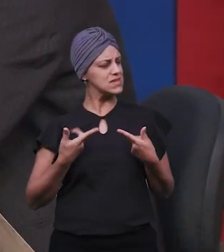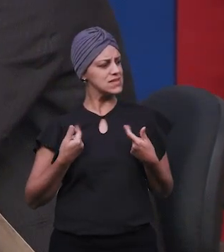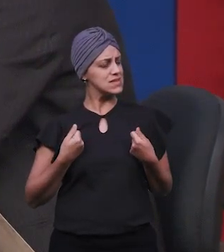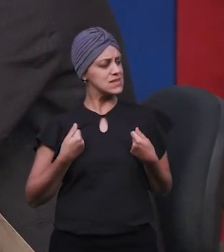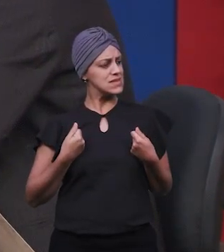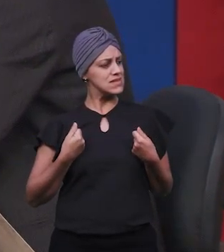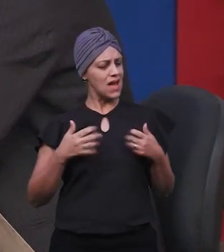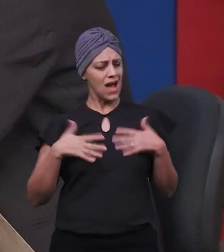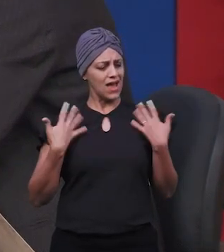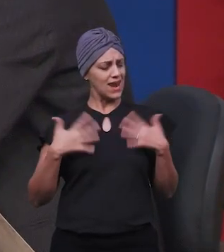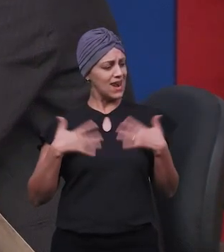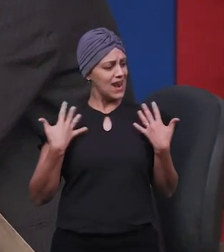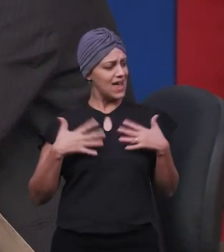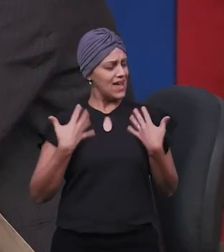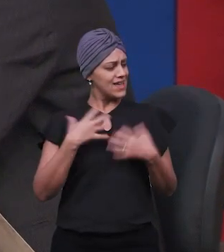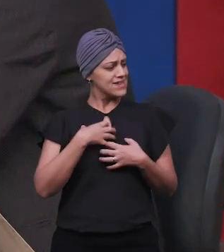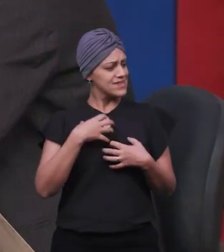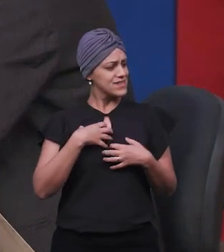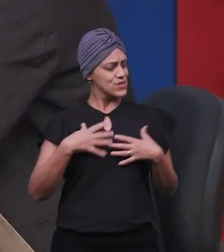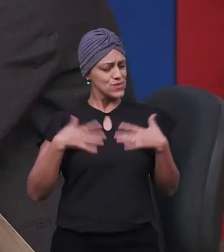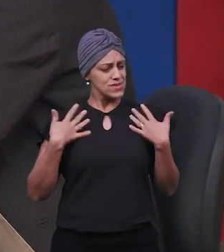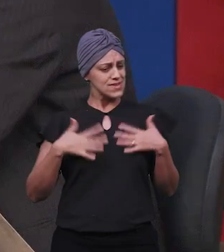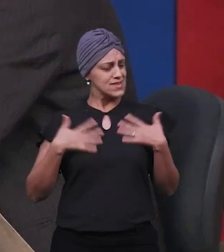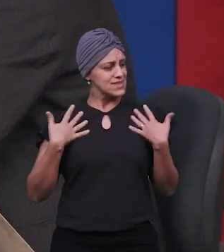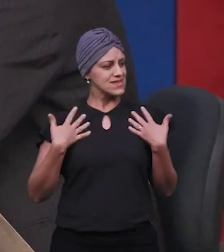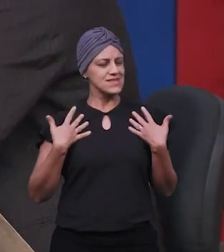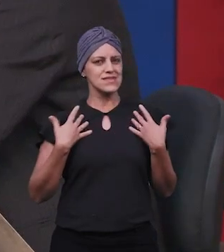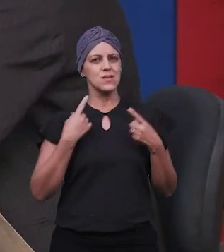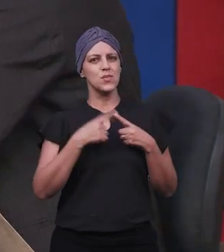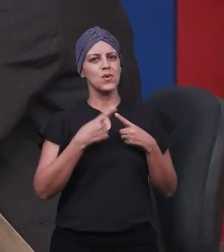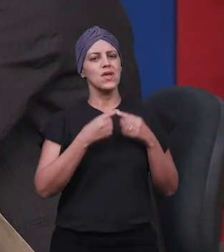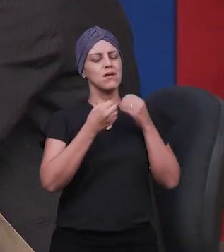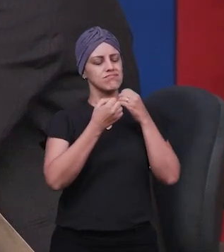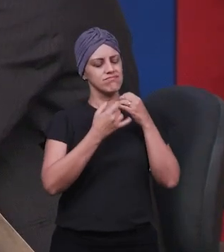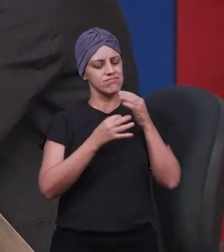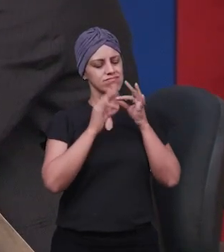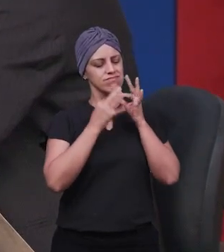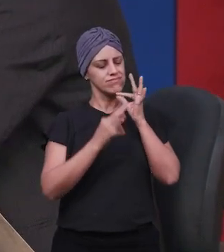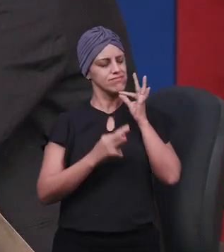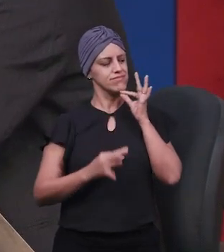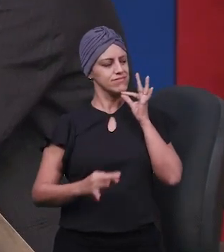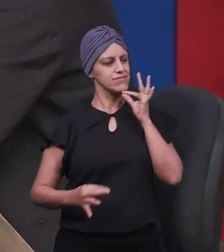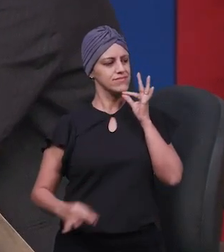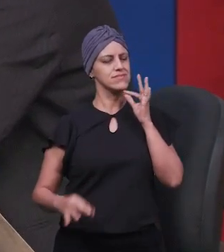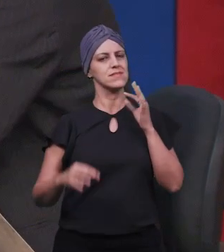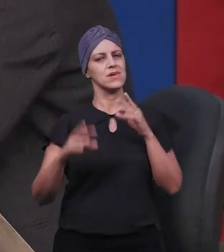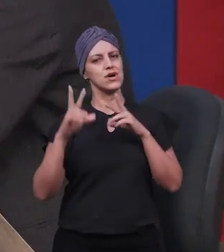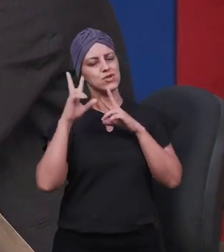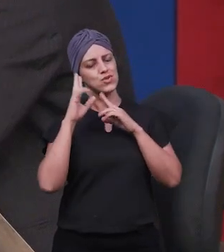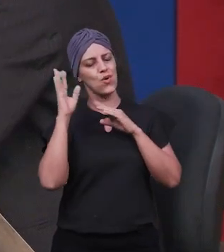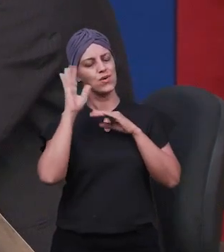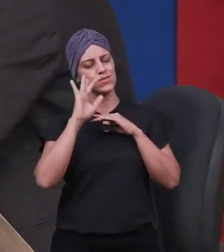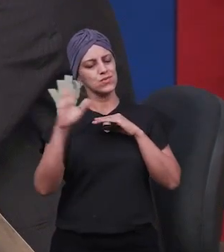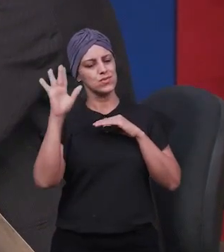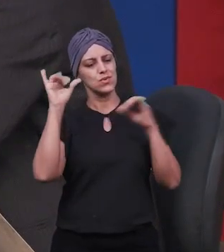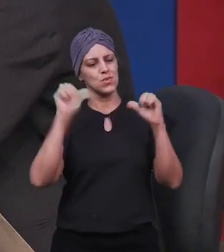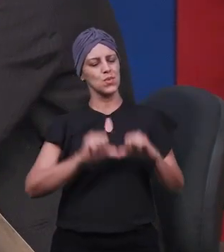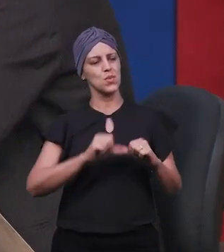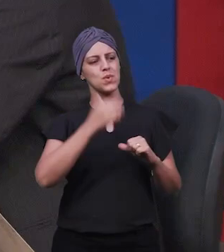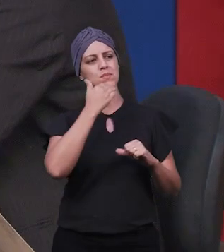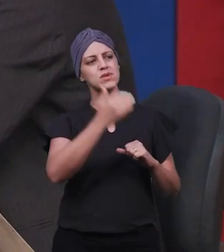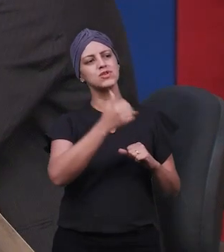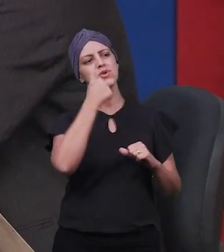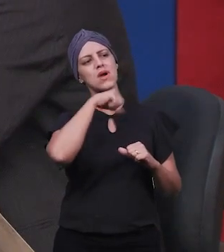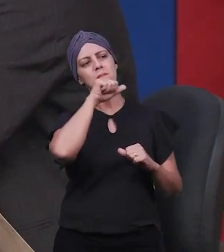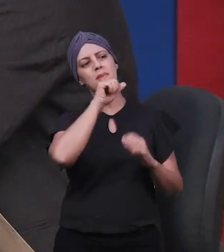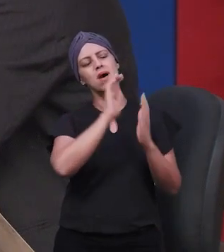aqui muito alegre, porque aí ela contou todo esse ocorrido para mim, porque eu tive esse pesadelo e já tinha ligado para